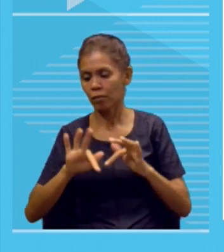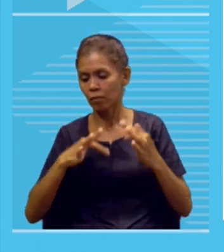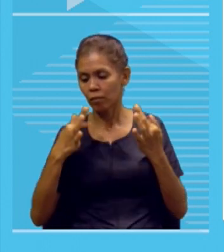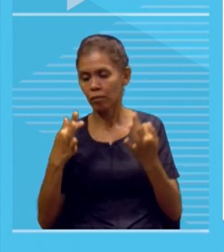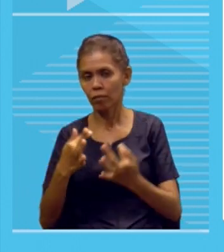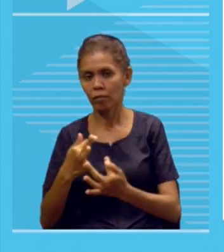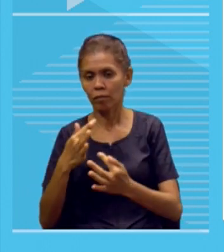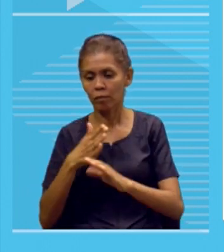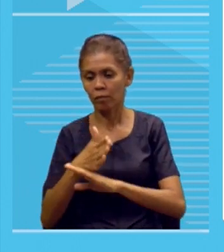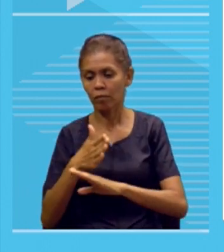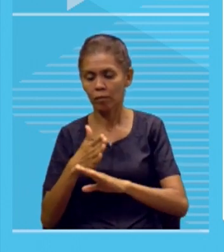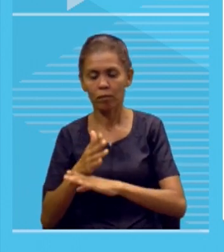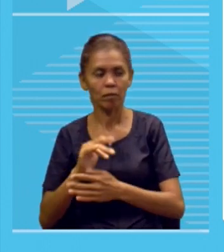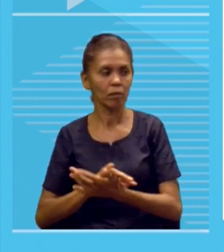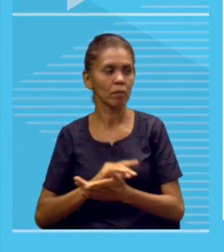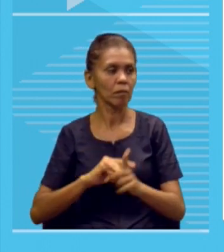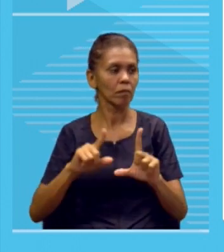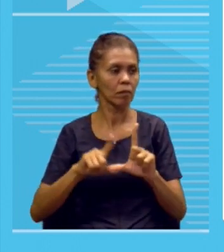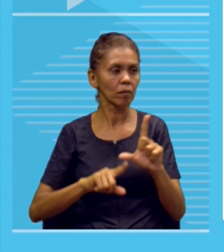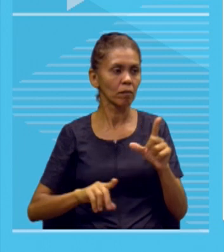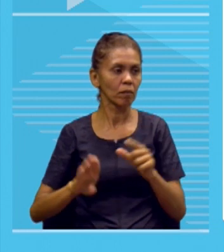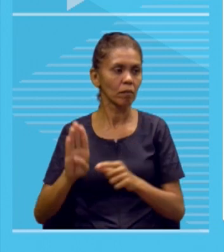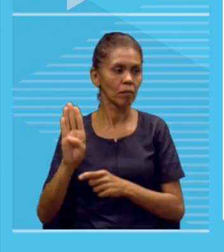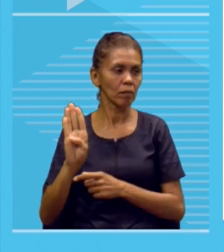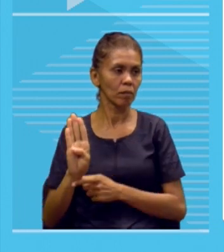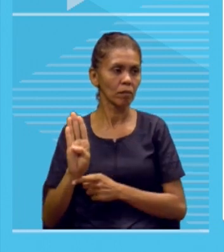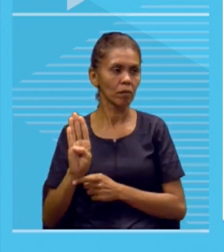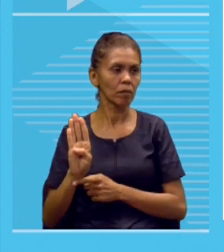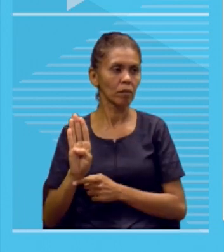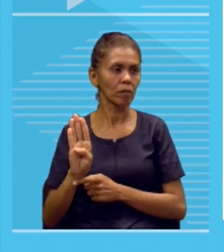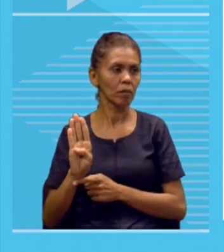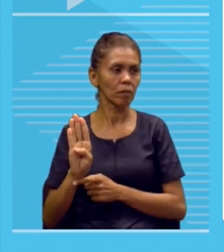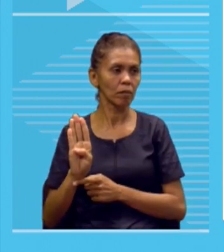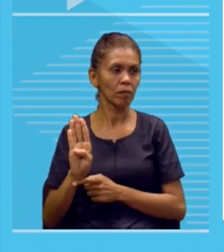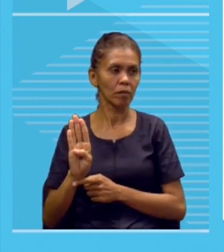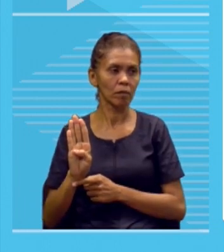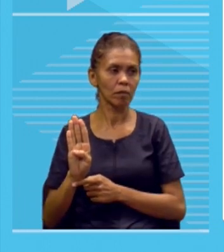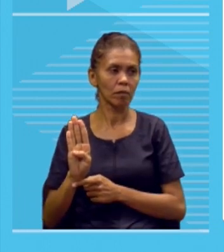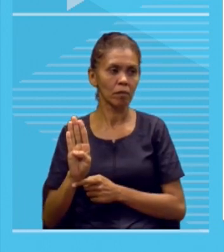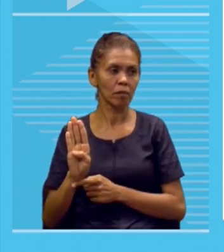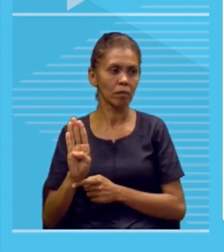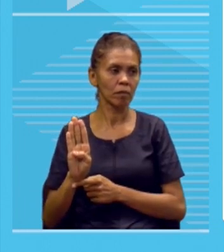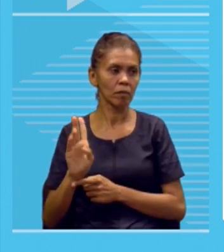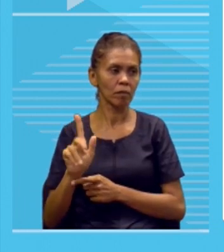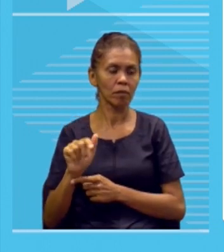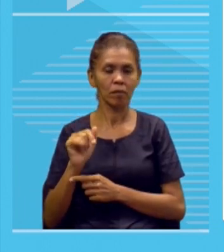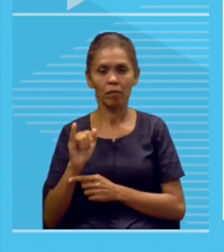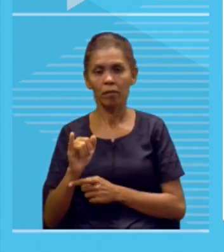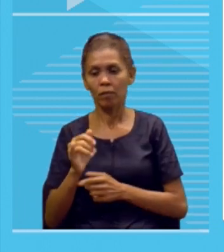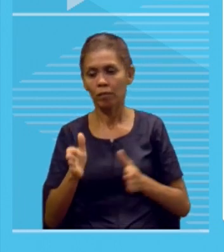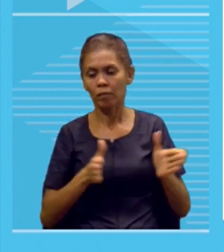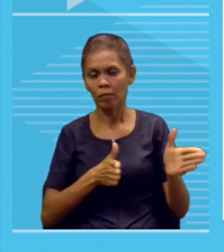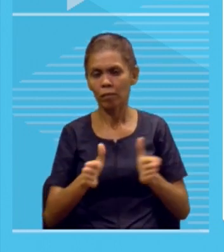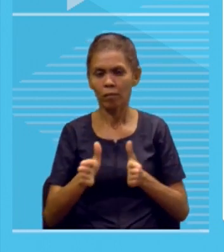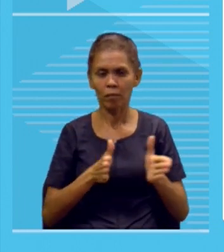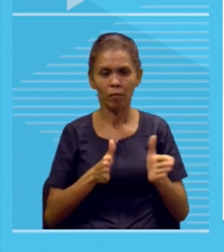B. Acesso ao saneamento básico. Bom, a gente está falando de problema. Se eu tenho acesso a um saneamento básico, então eu